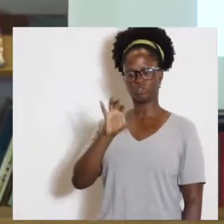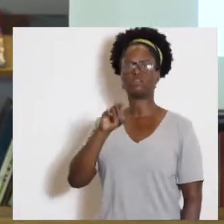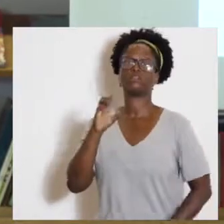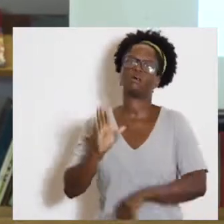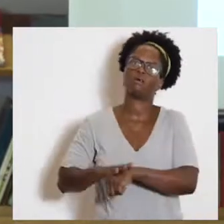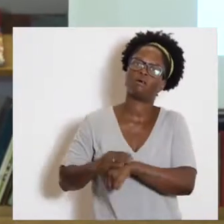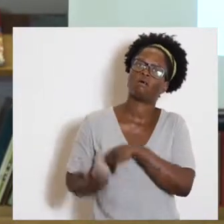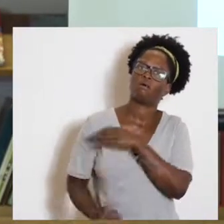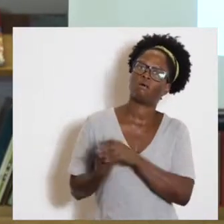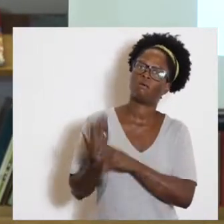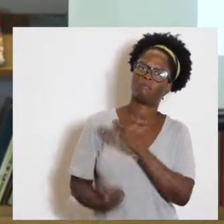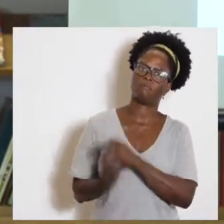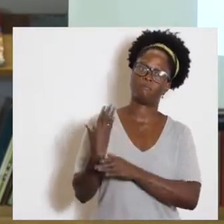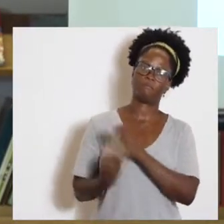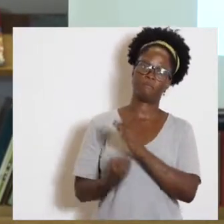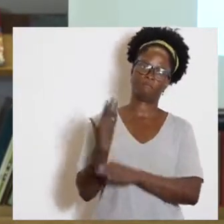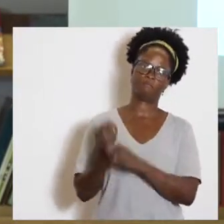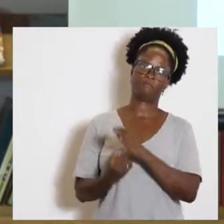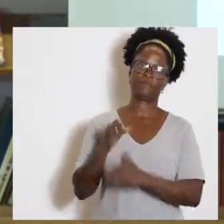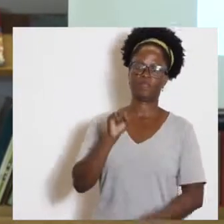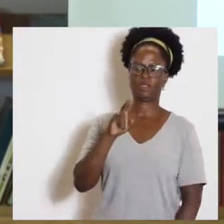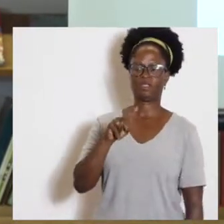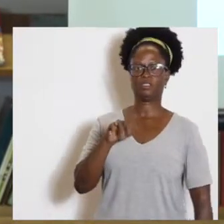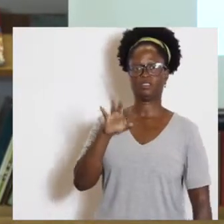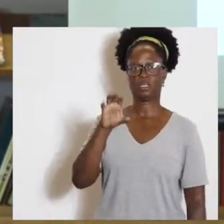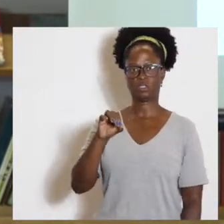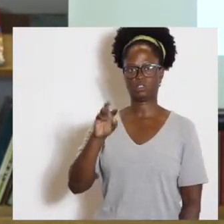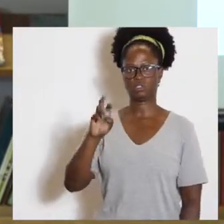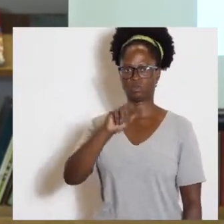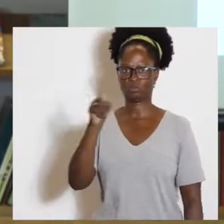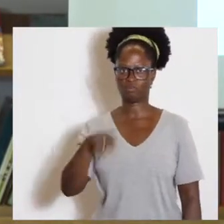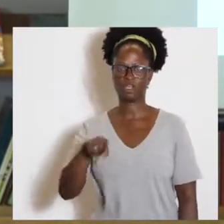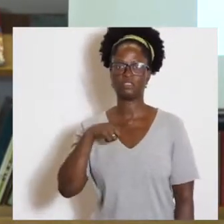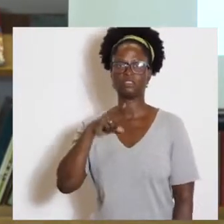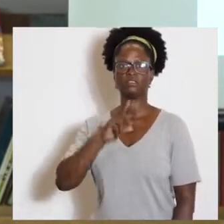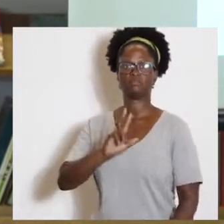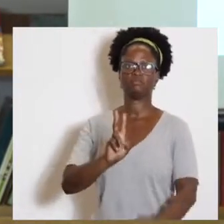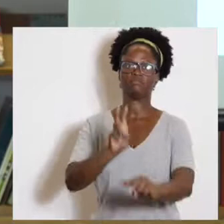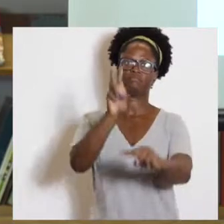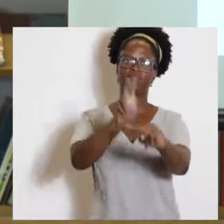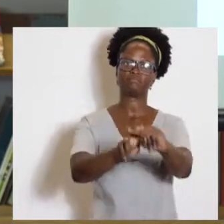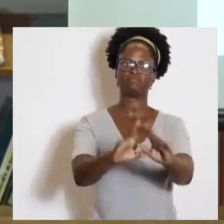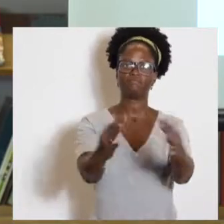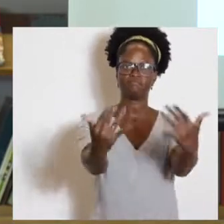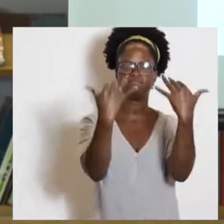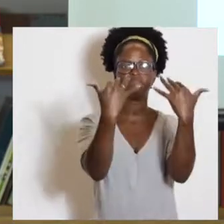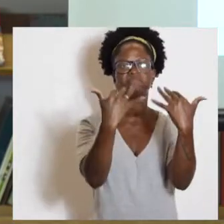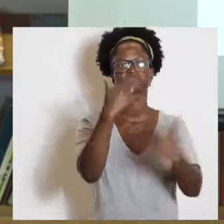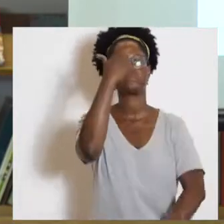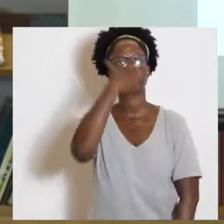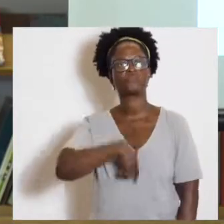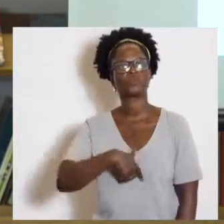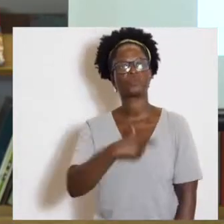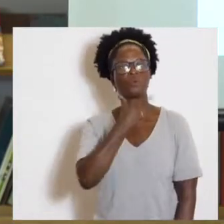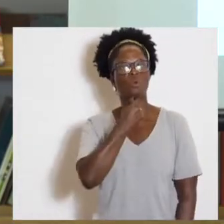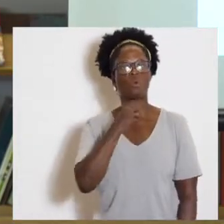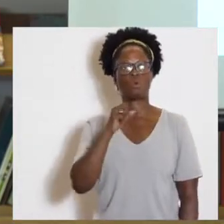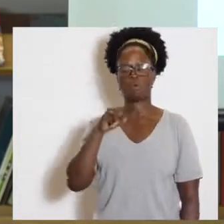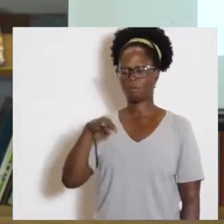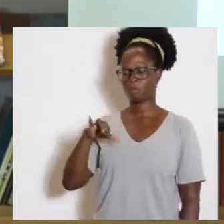produção desse sujeito e sérgio vai está sentado assistindo márcio vidal marinha